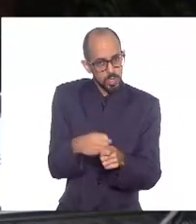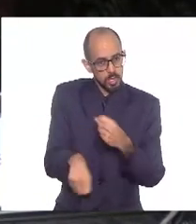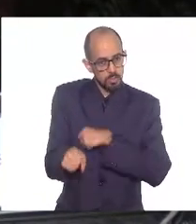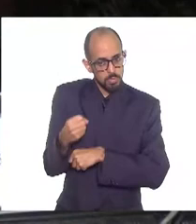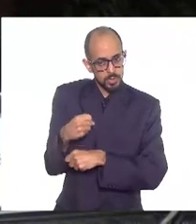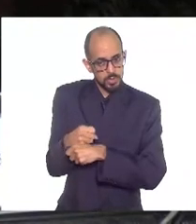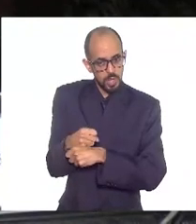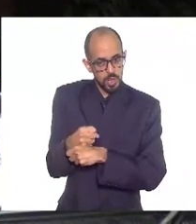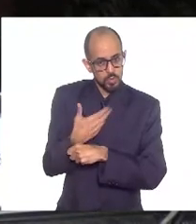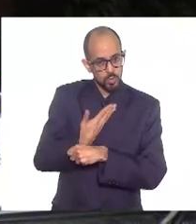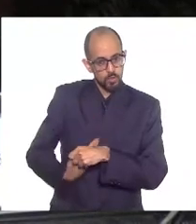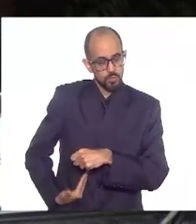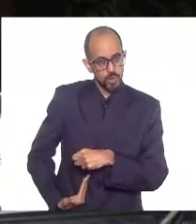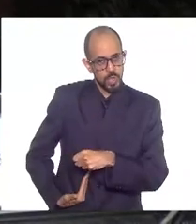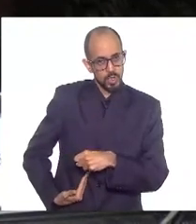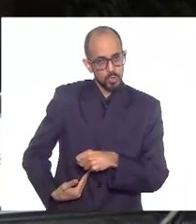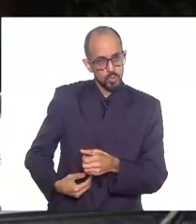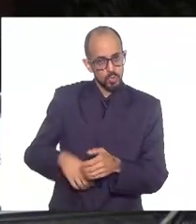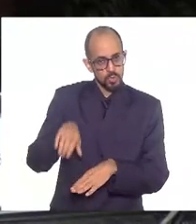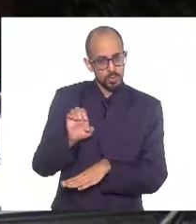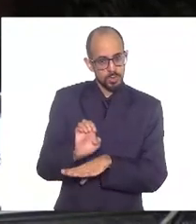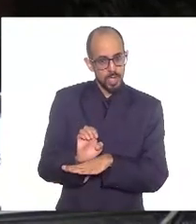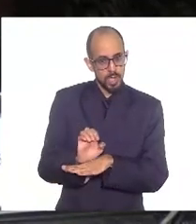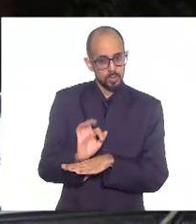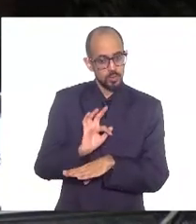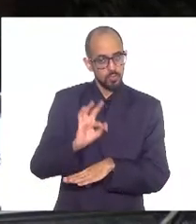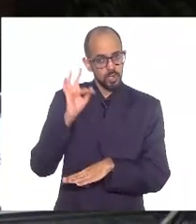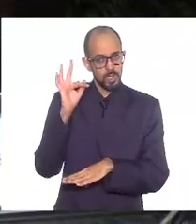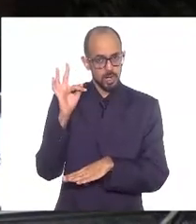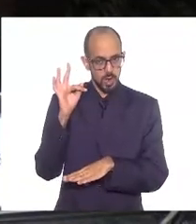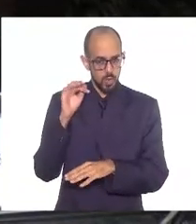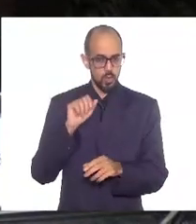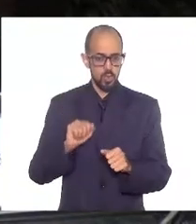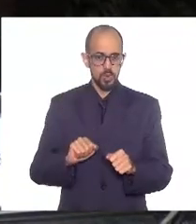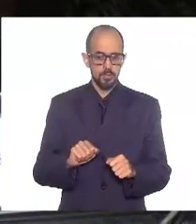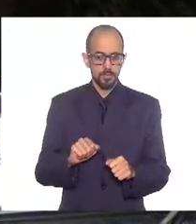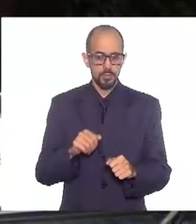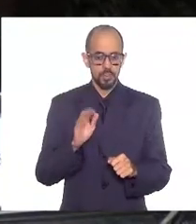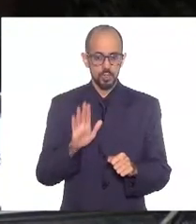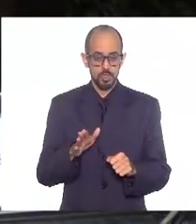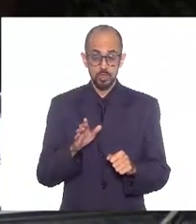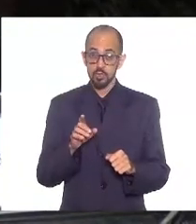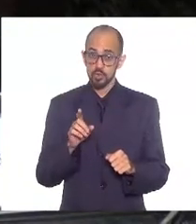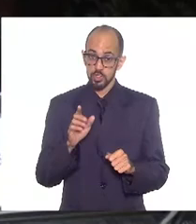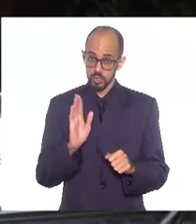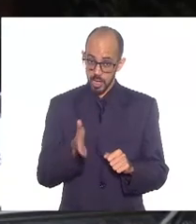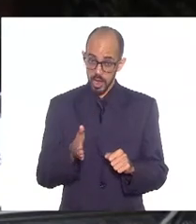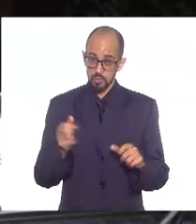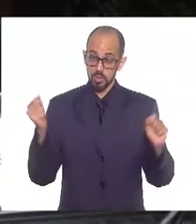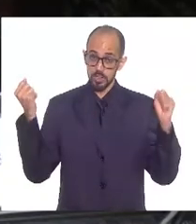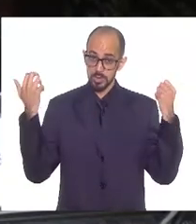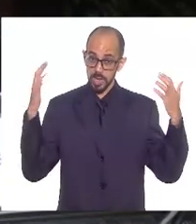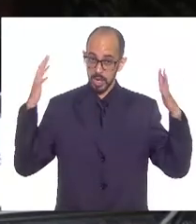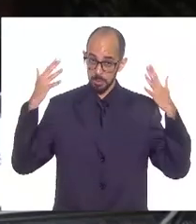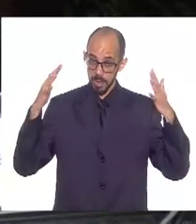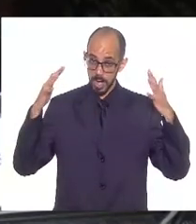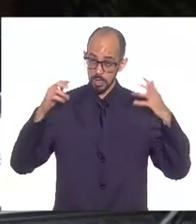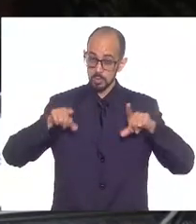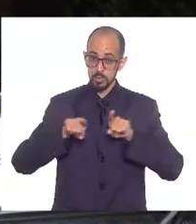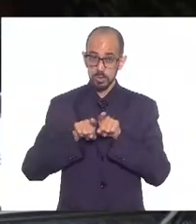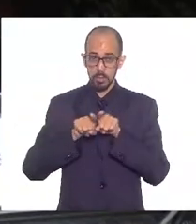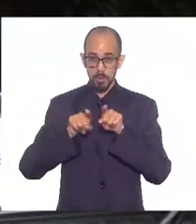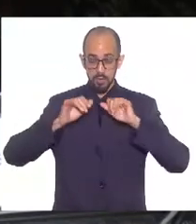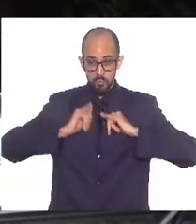governo do Estado, governo federal, isso foi durante muito tempo celebrado e dito, mas o que a gente viu